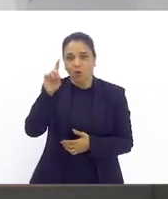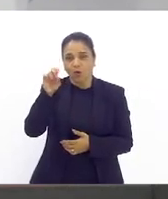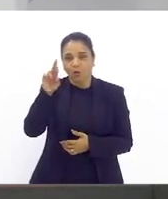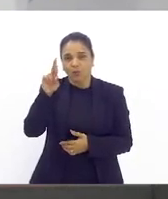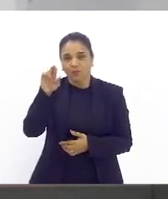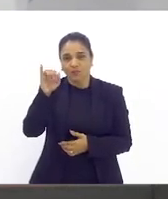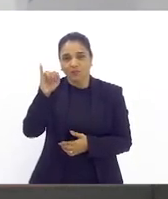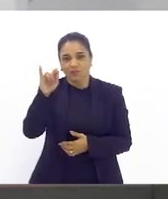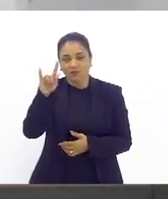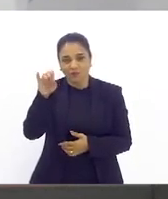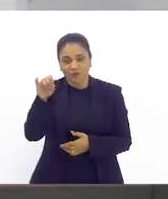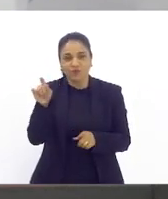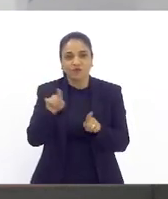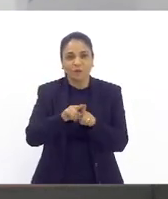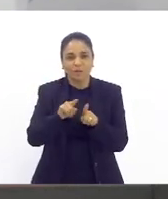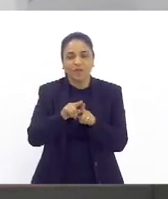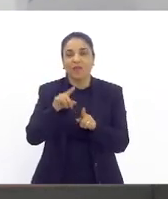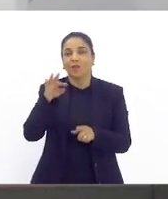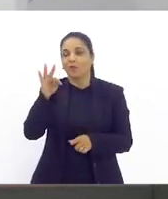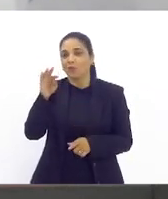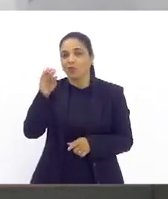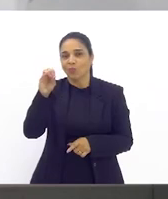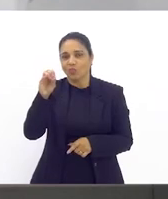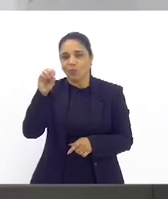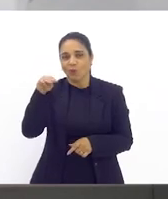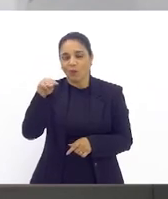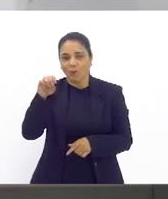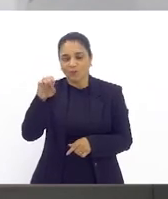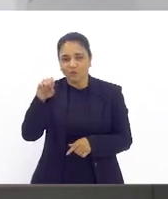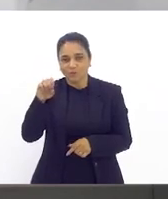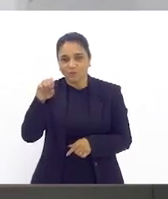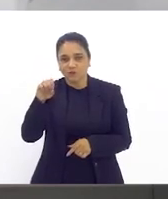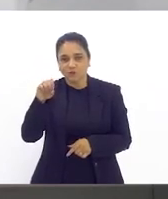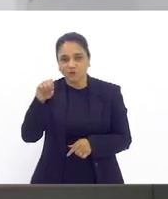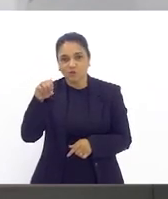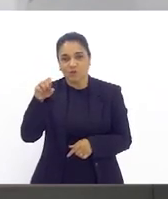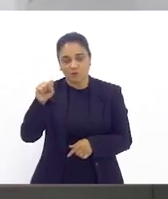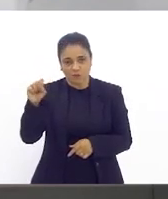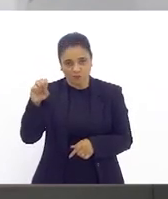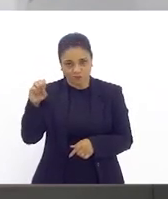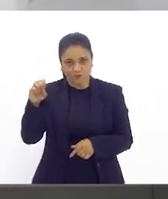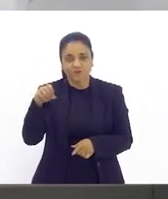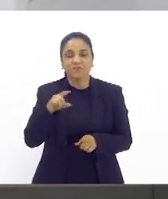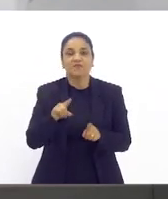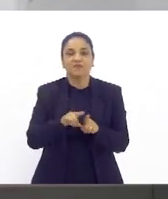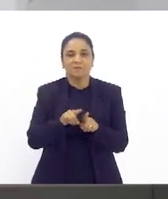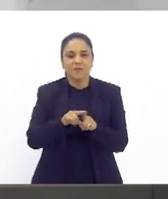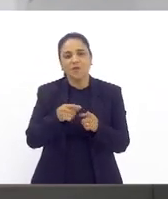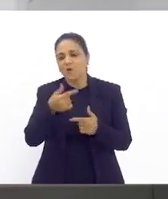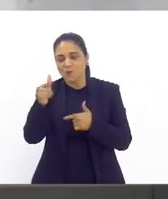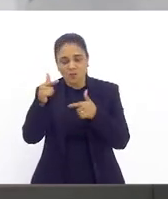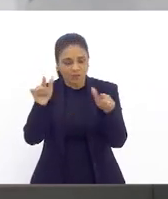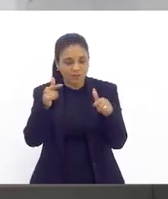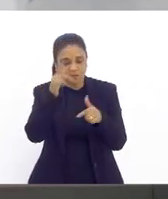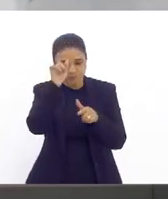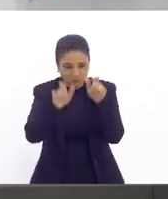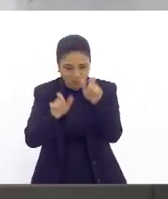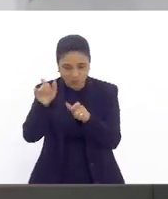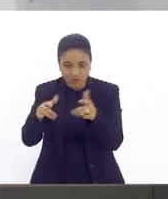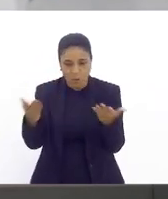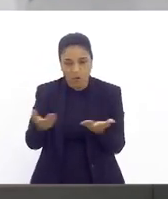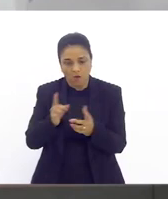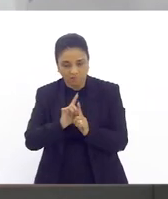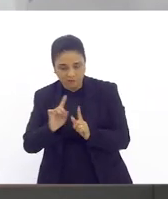sempre tá em audiência o Thompson é e algumas outras pessoas eu vou estar numa reunião agora com a secretária